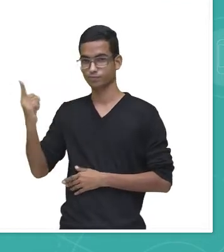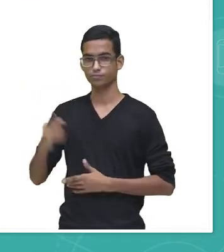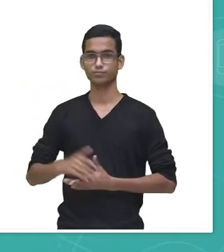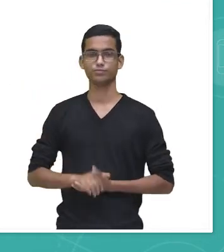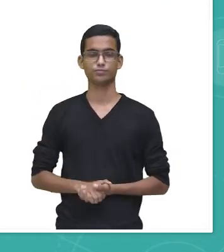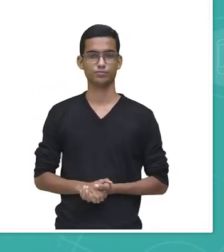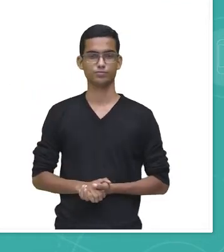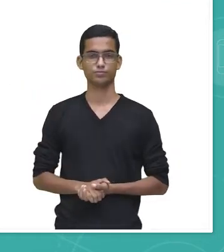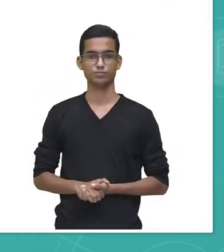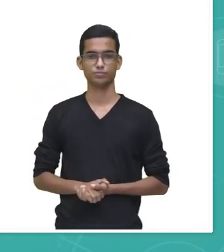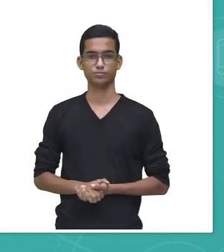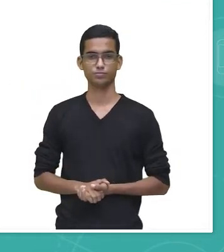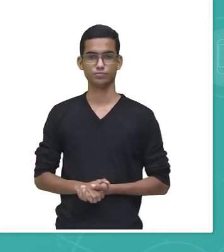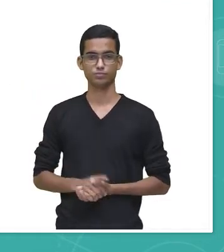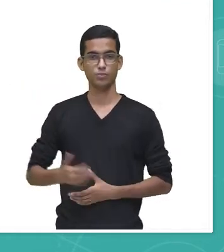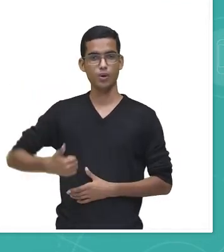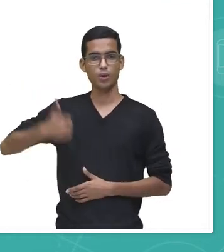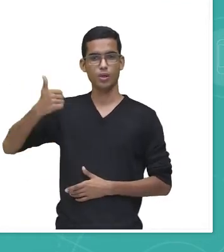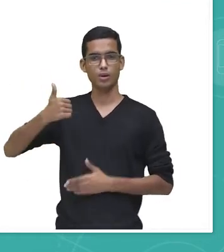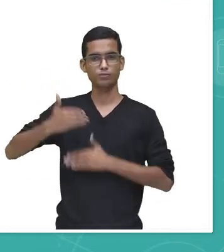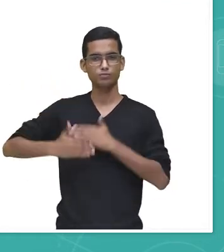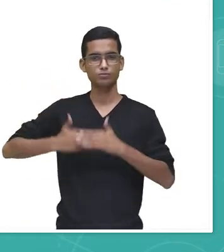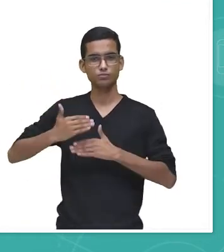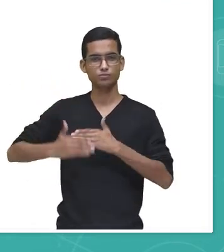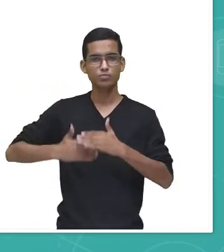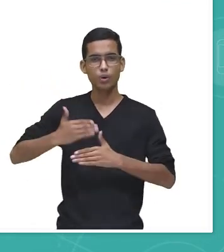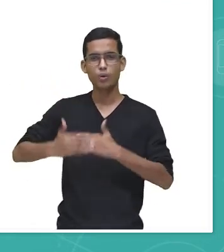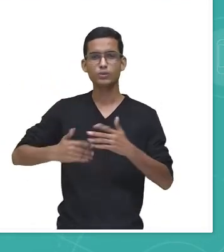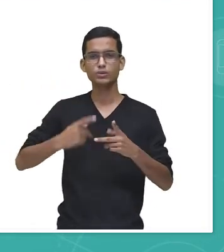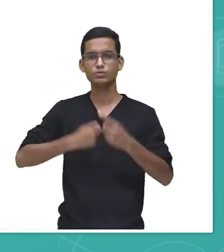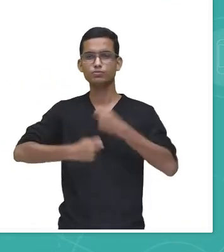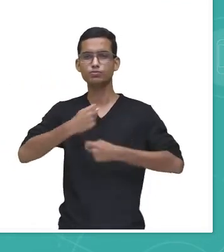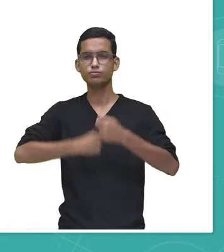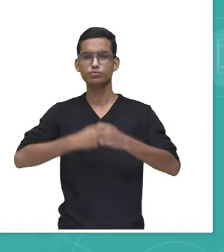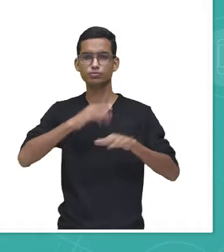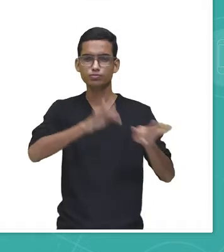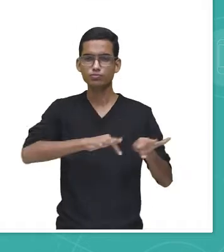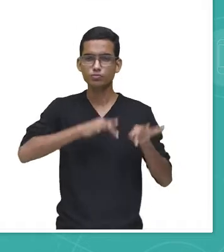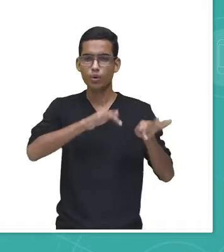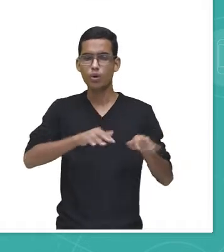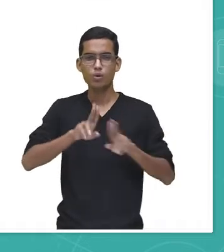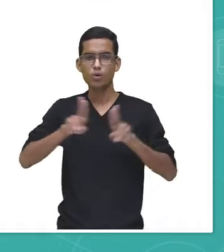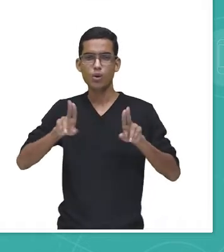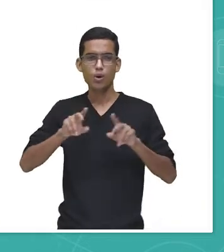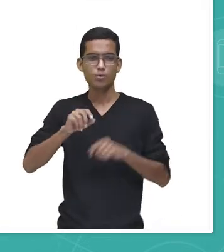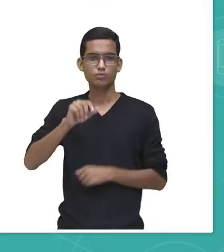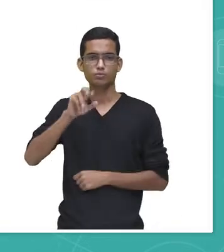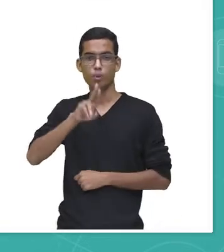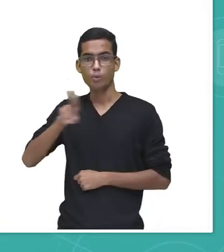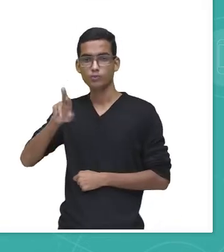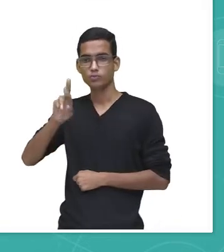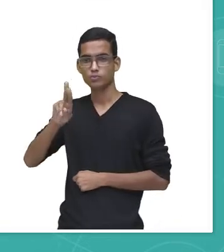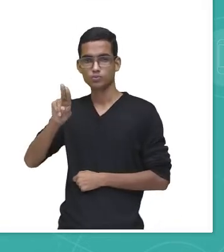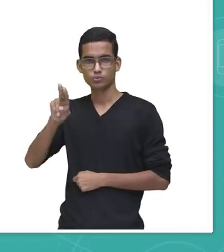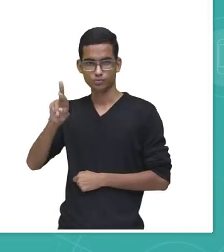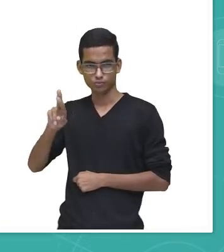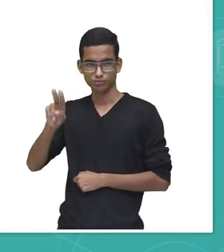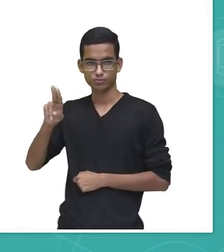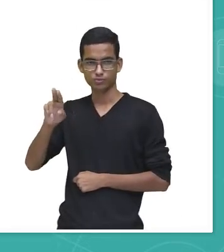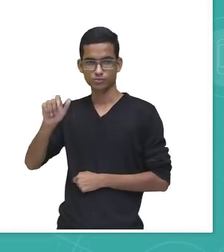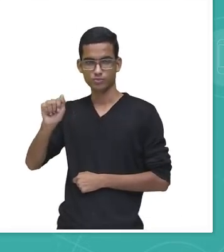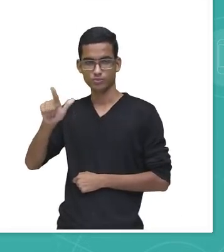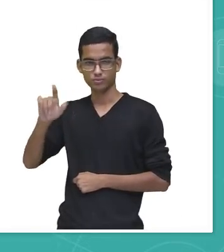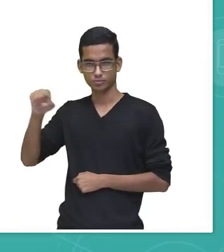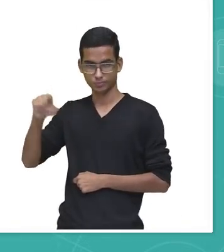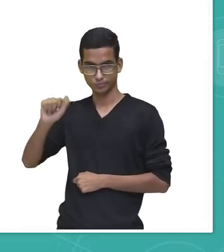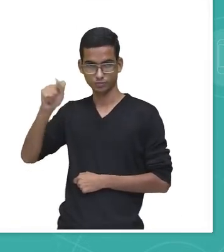para nós. Primeiro processo da economia medieval chama-se ruralização. Então, deixa eu lembrar para